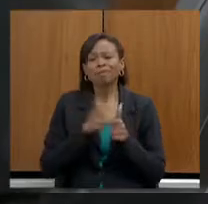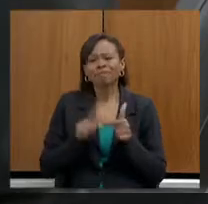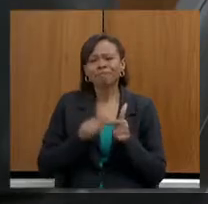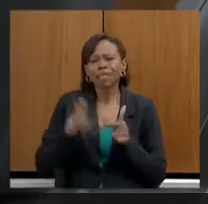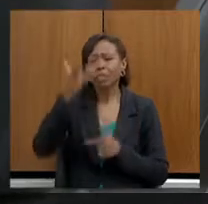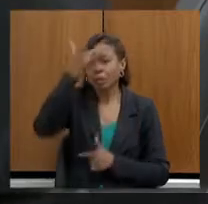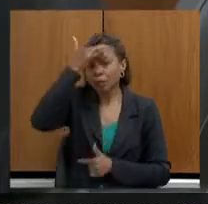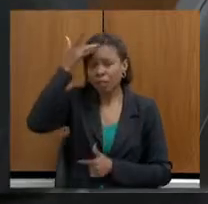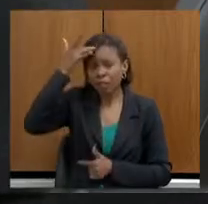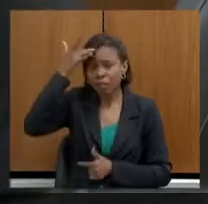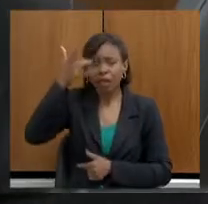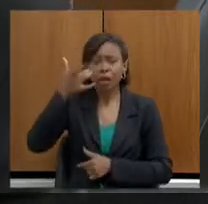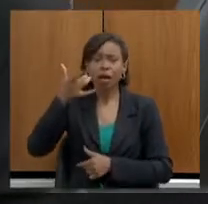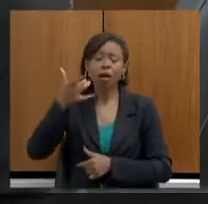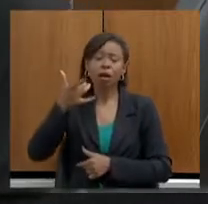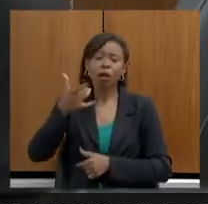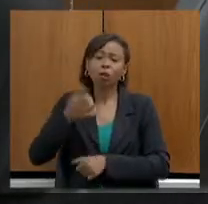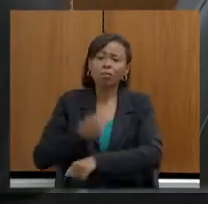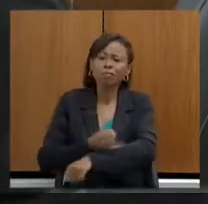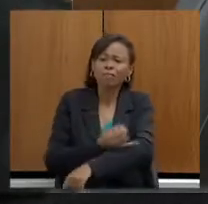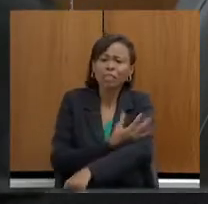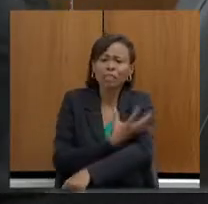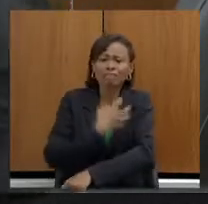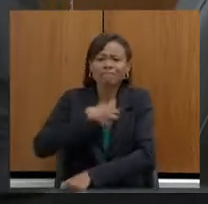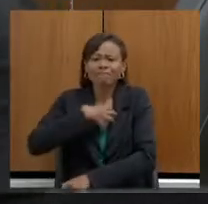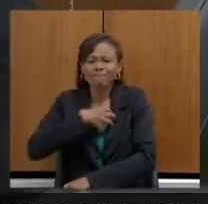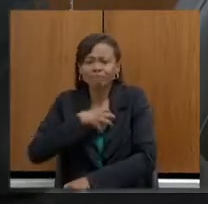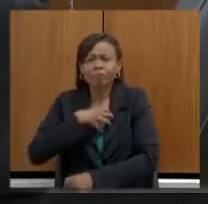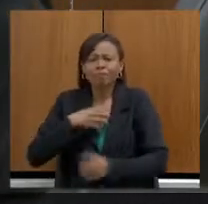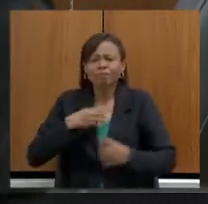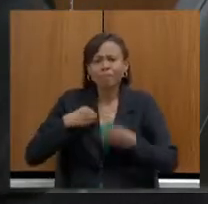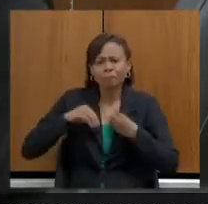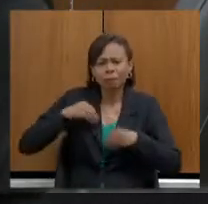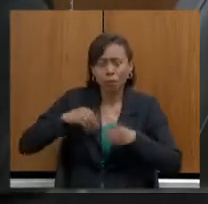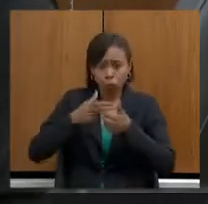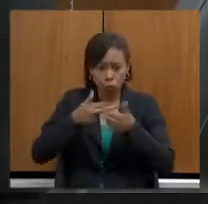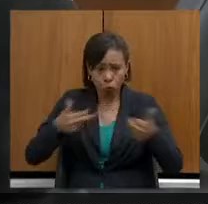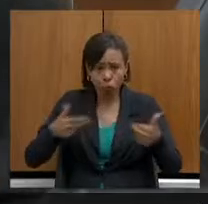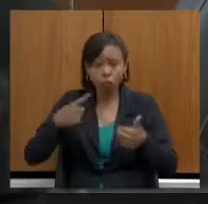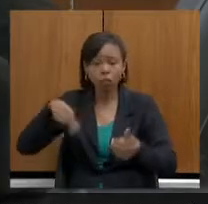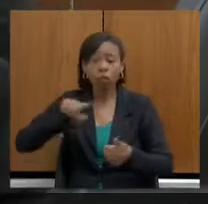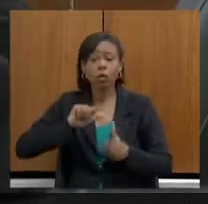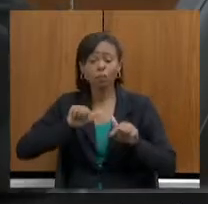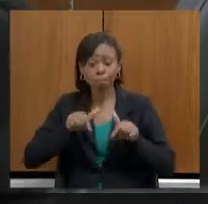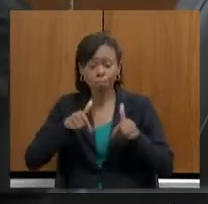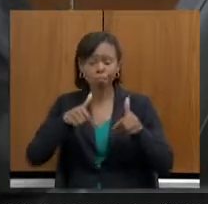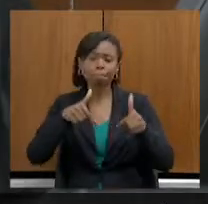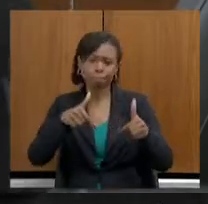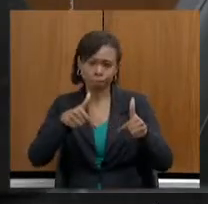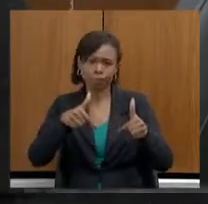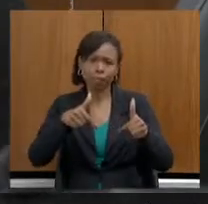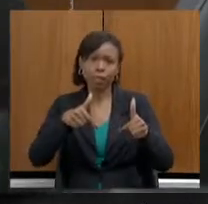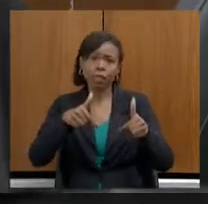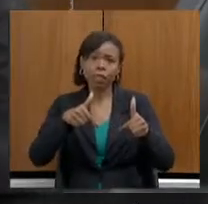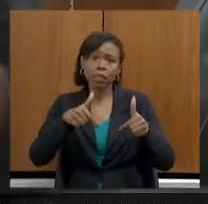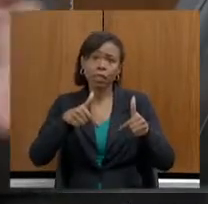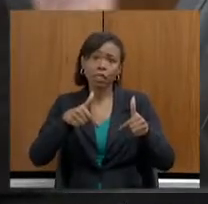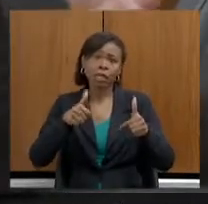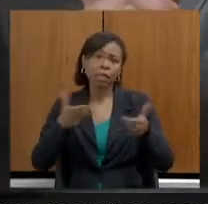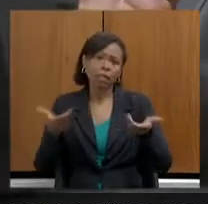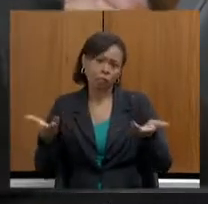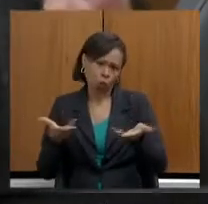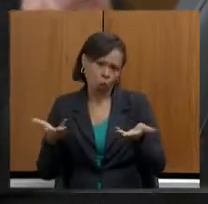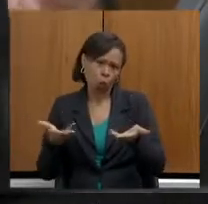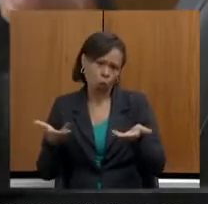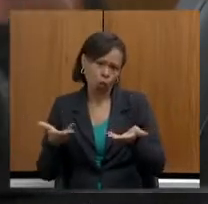tema né é da Saúde Mental estamos trabalhando é atividades nesse nesse sexto tempo que a gente